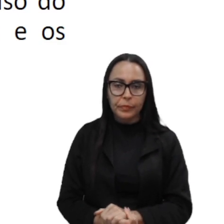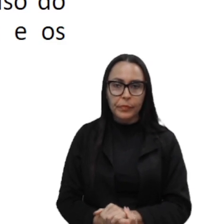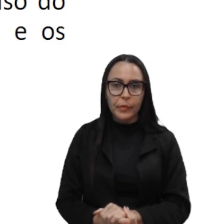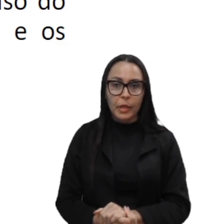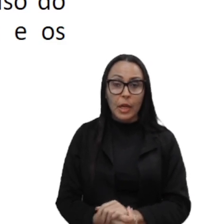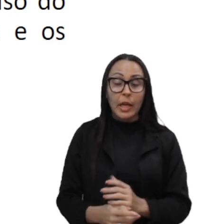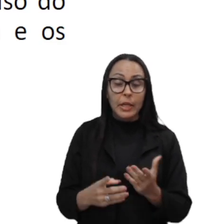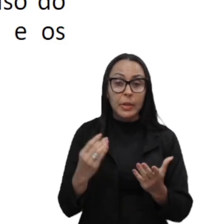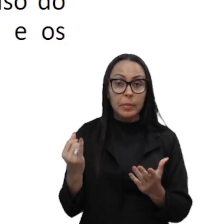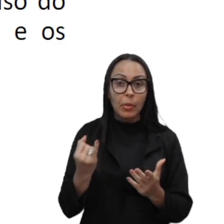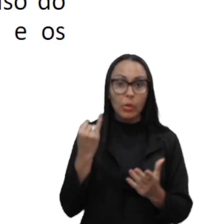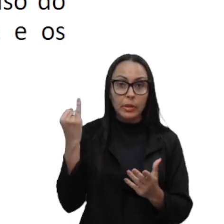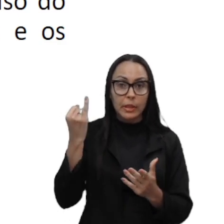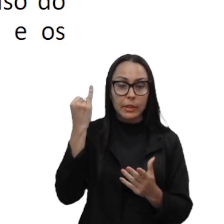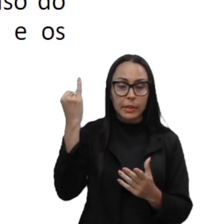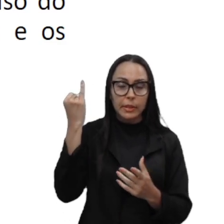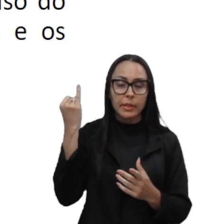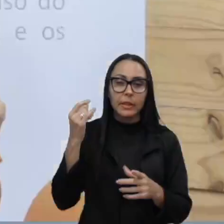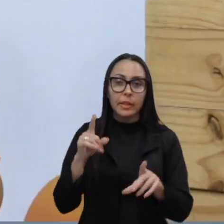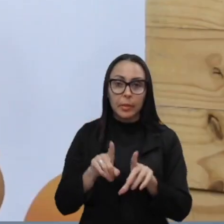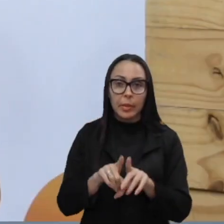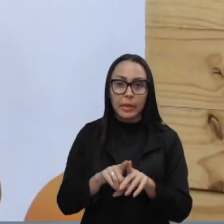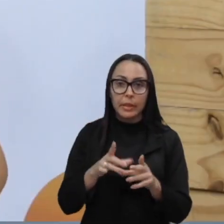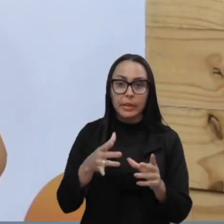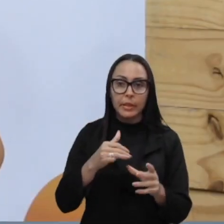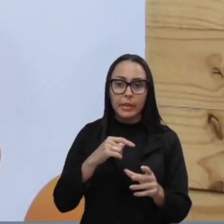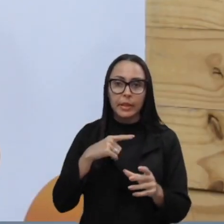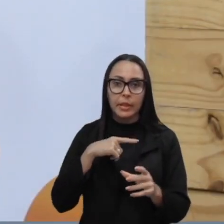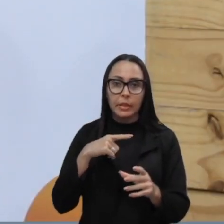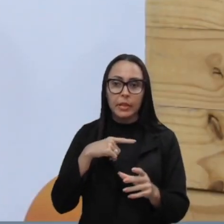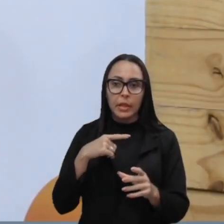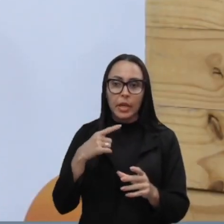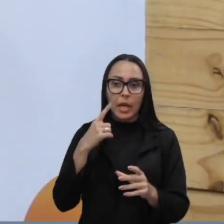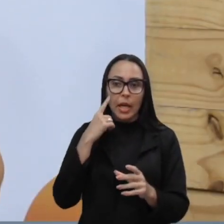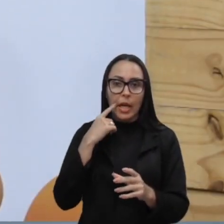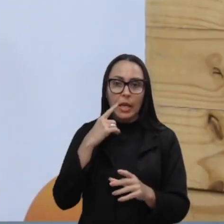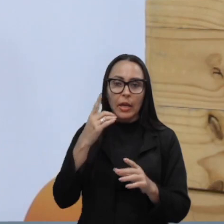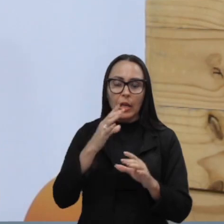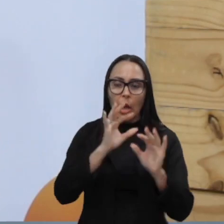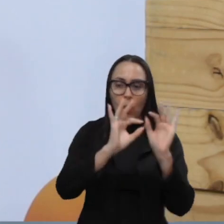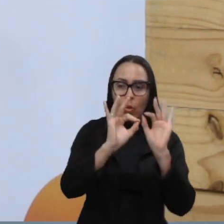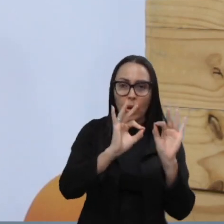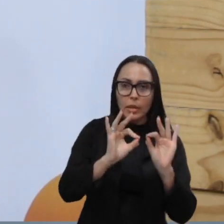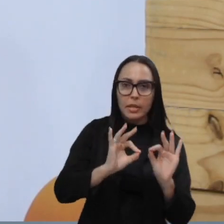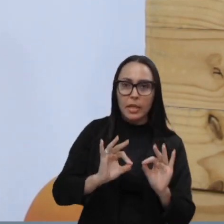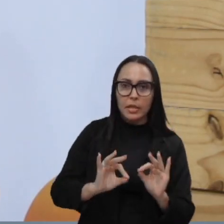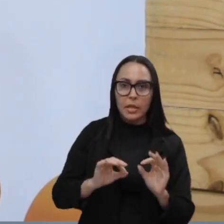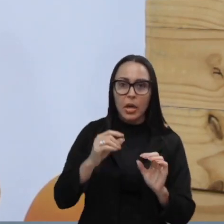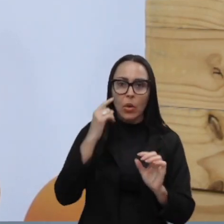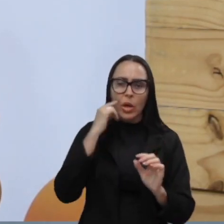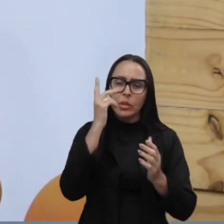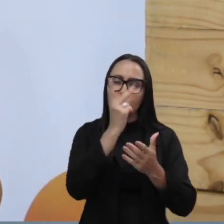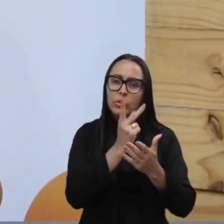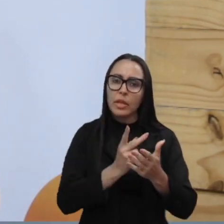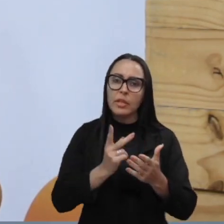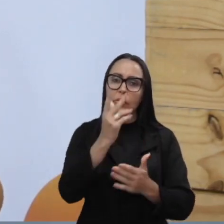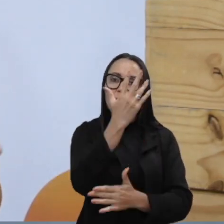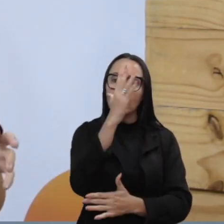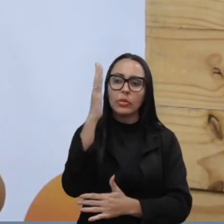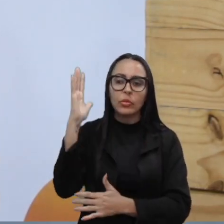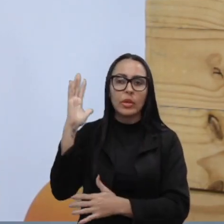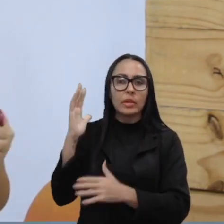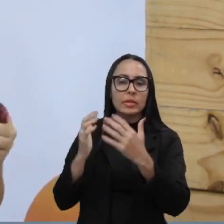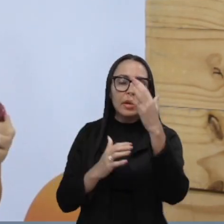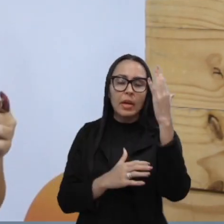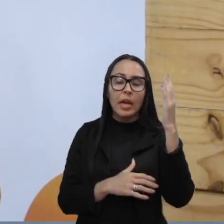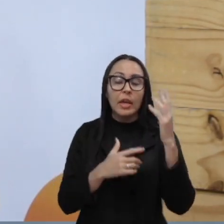coisa super importante que essas estilogravuras tinham era os padrões decorativos que remetiam à natureza. Por que isso é importante? Isso